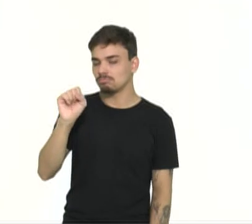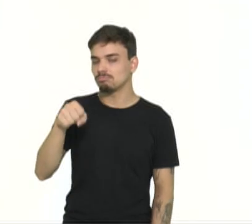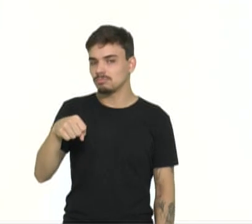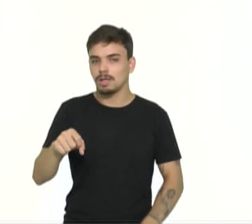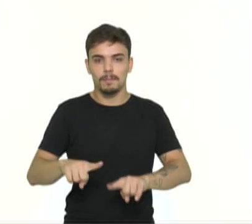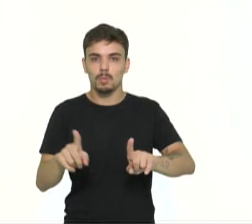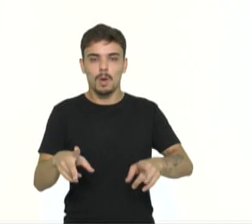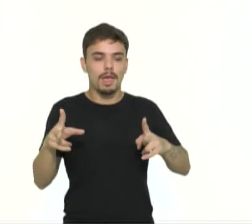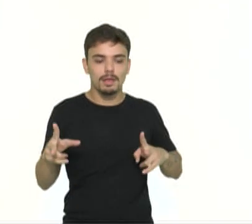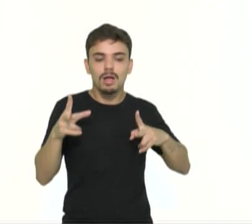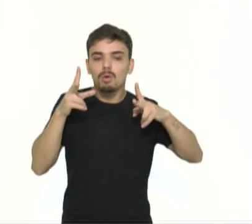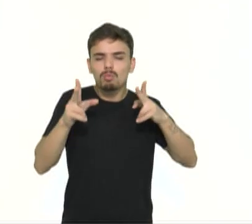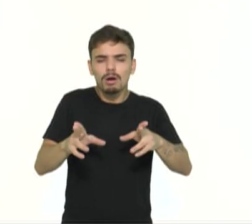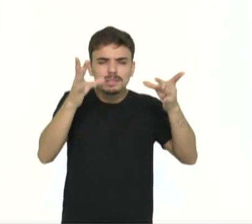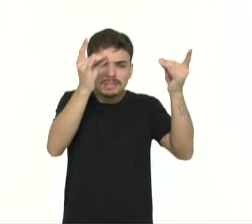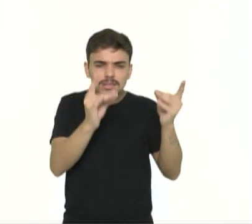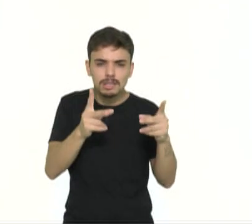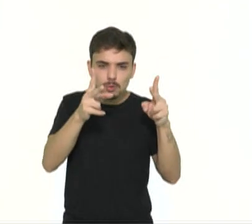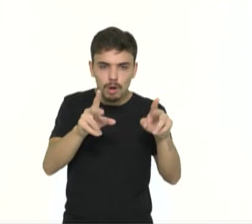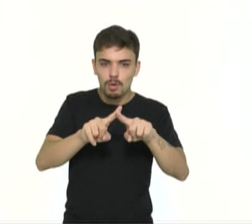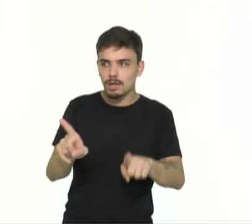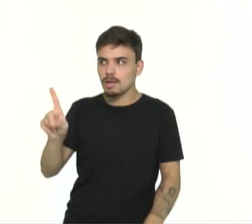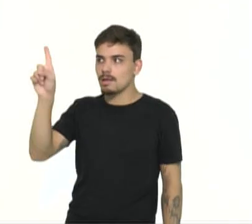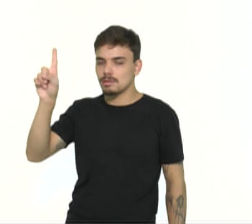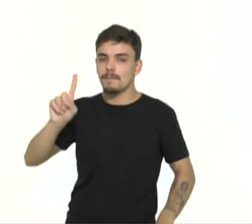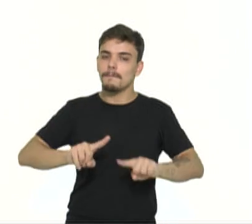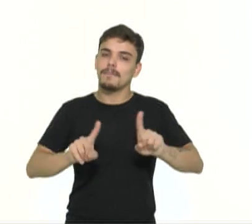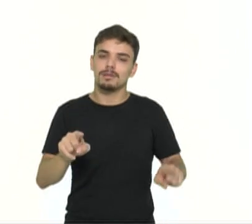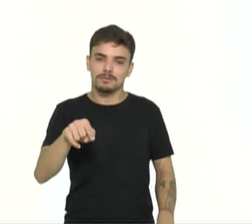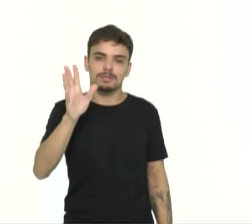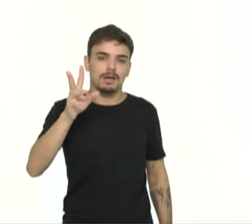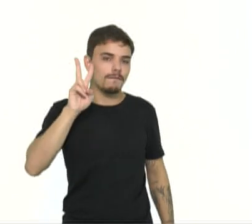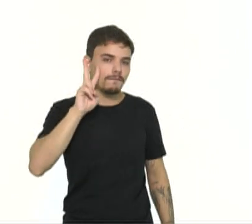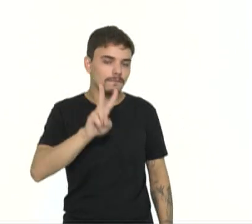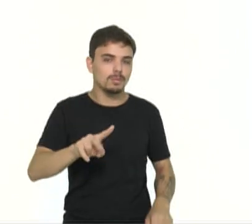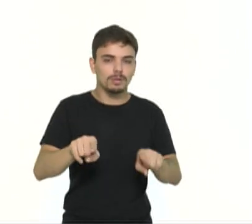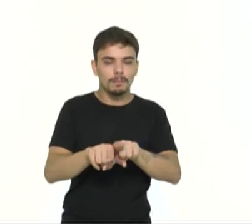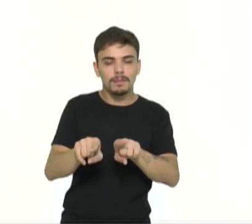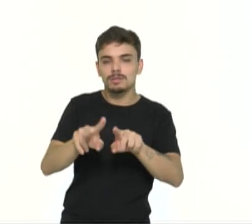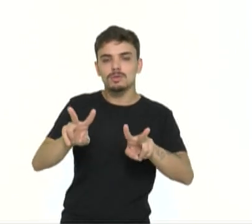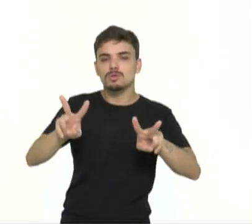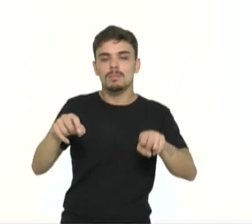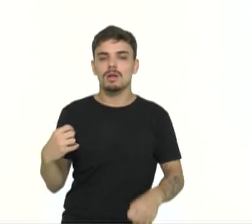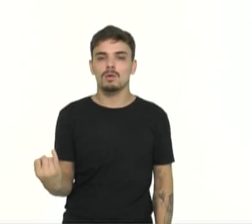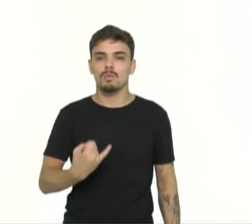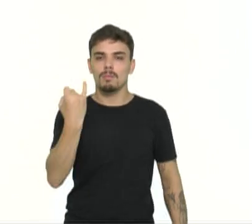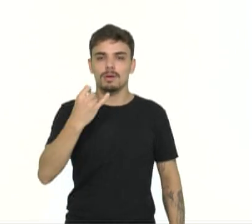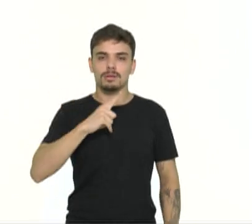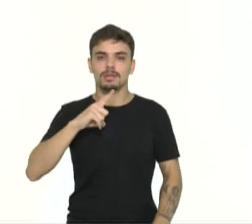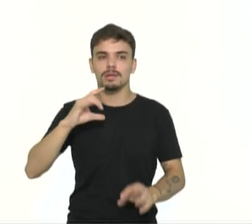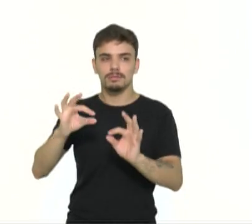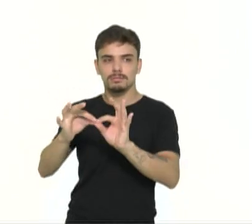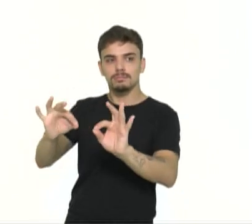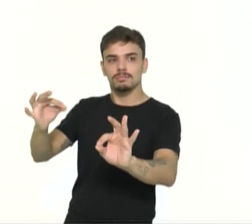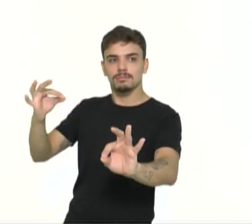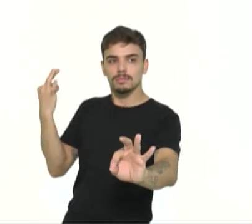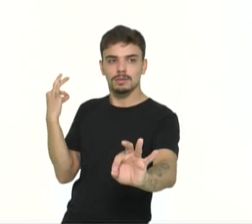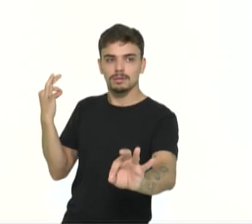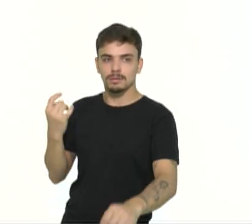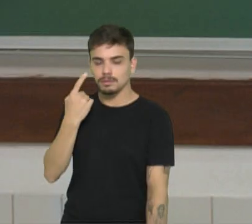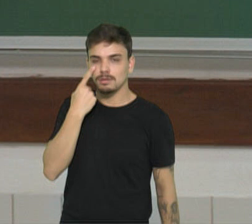não exatamente igual a essa, mas provavelmente você já ouviu falar do quanto é importante manter a distância